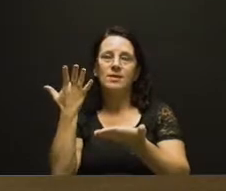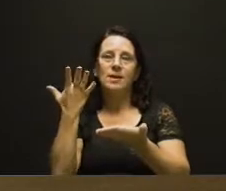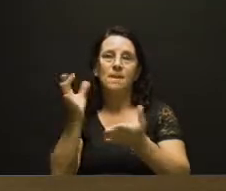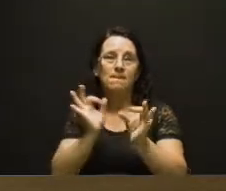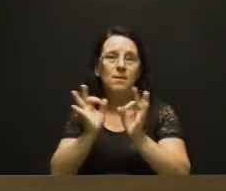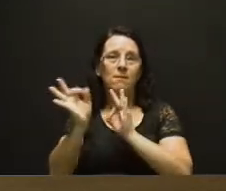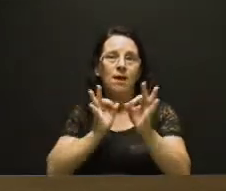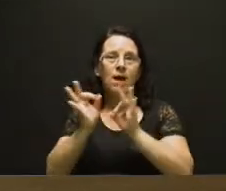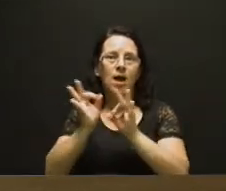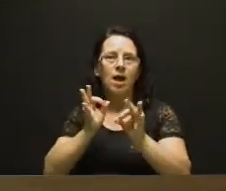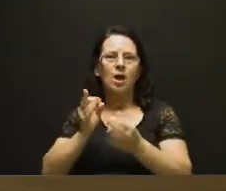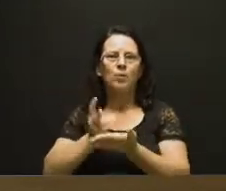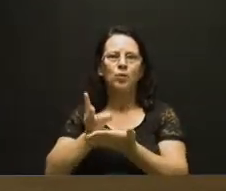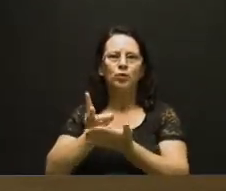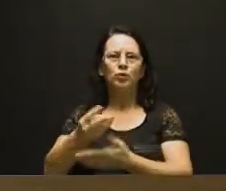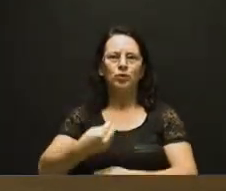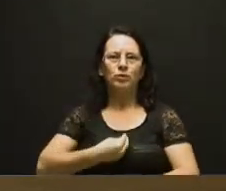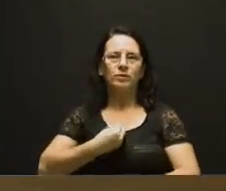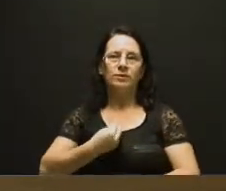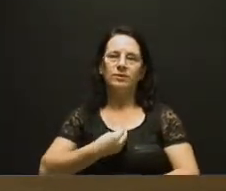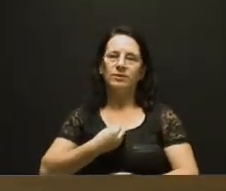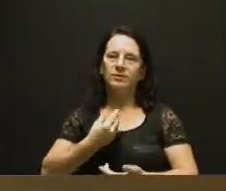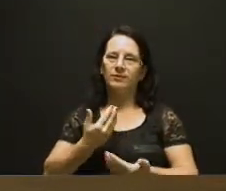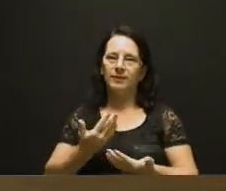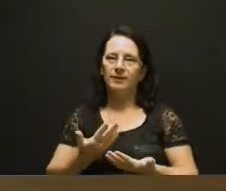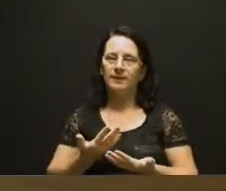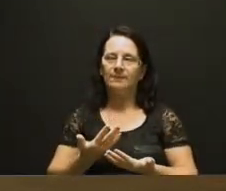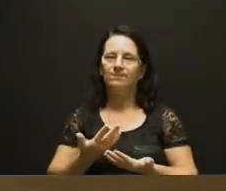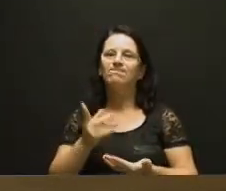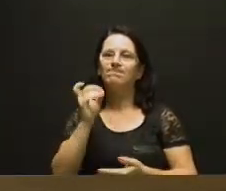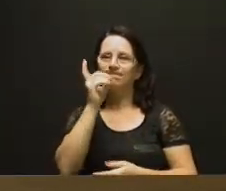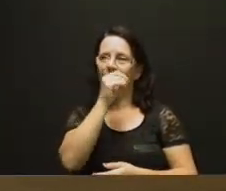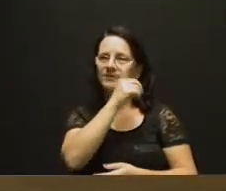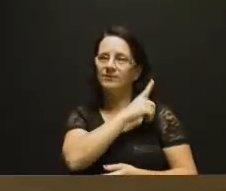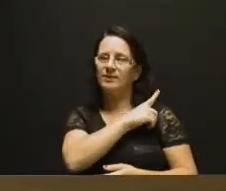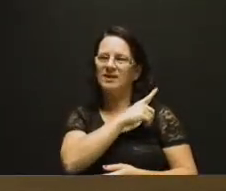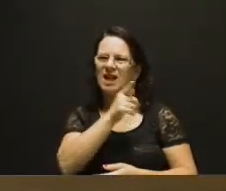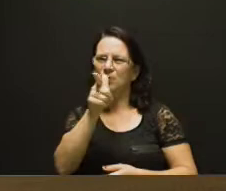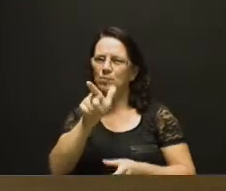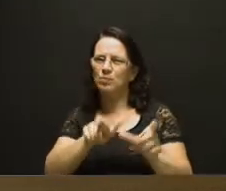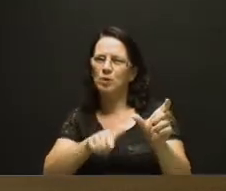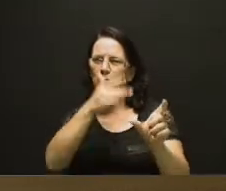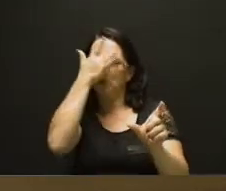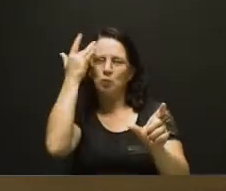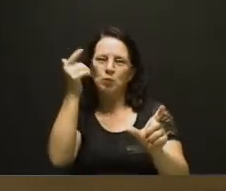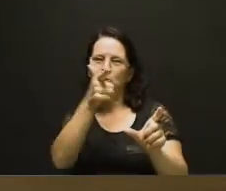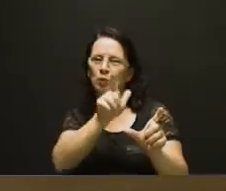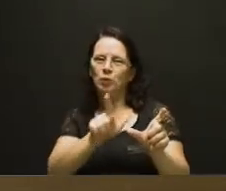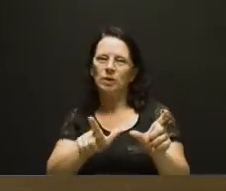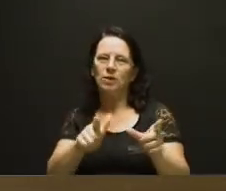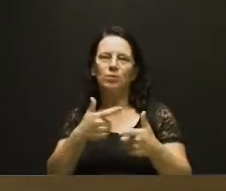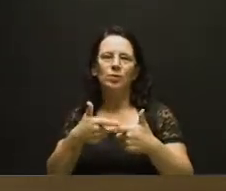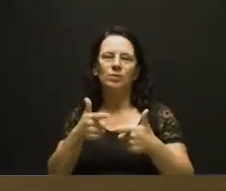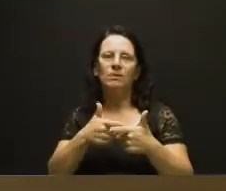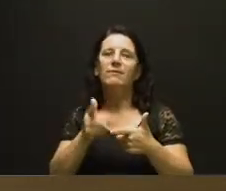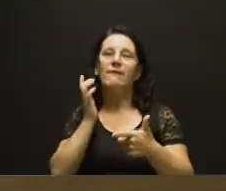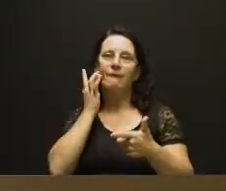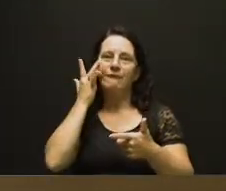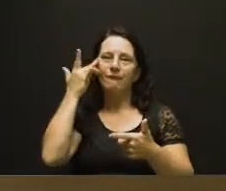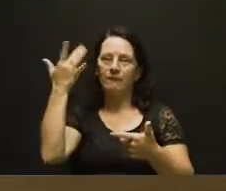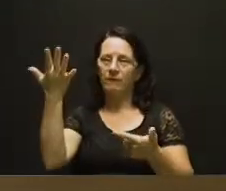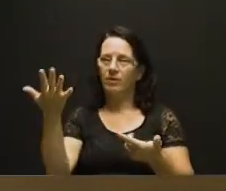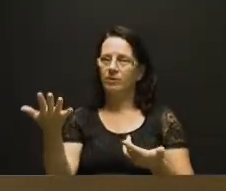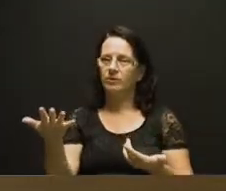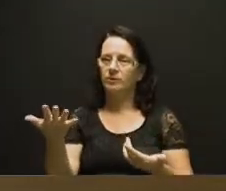isso deve ser muito ruim né então volto a dizer para aqueles que não têm o problema é muito fácil né volto também a